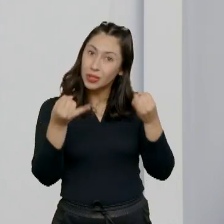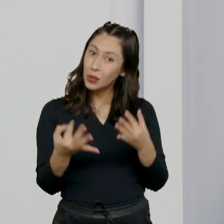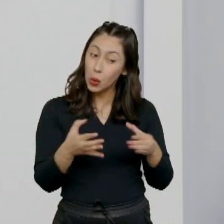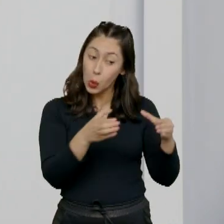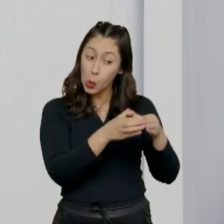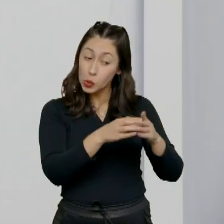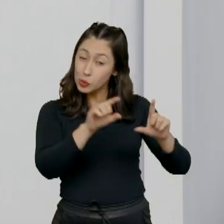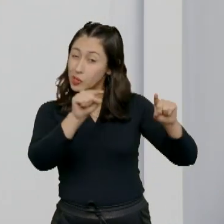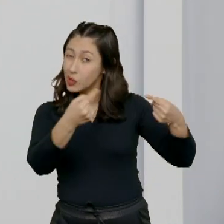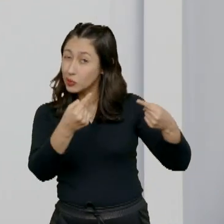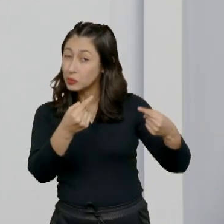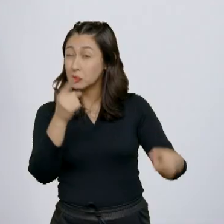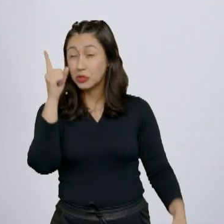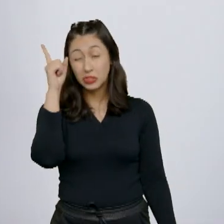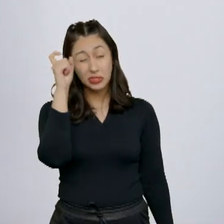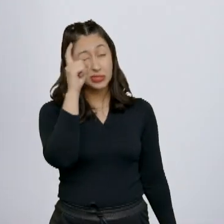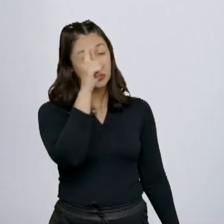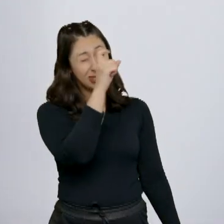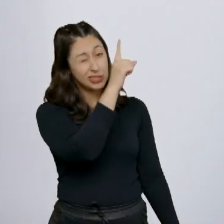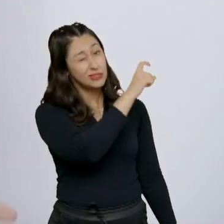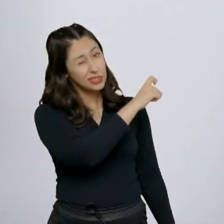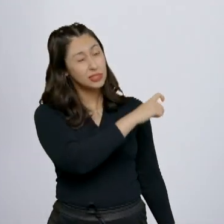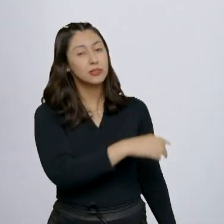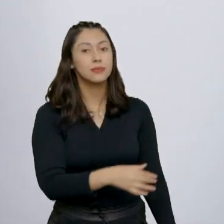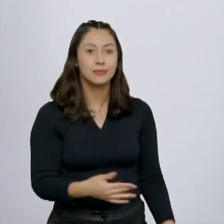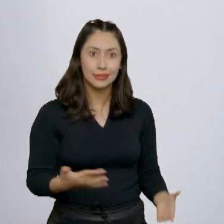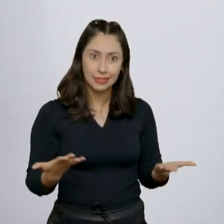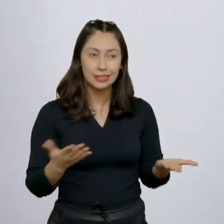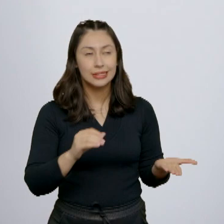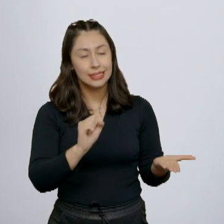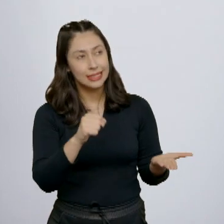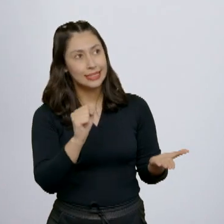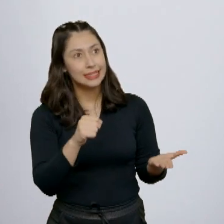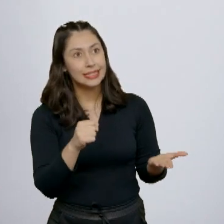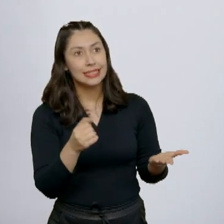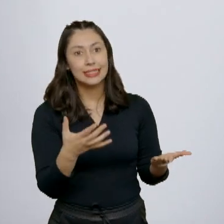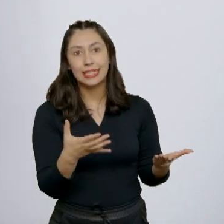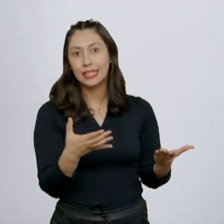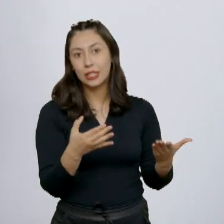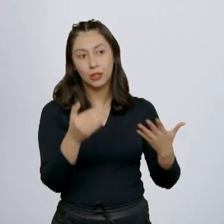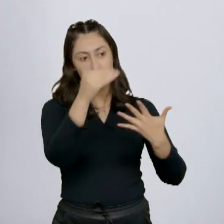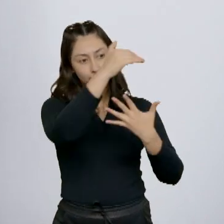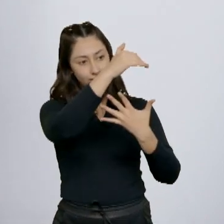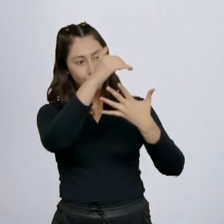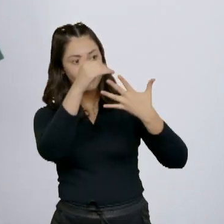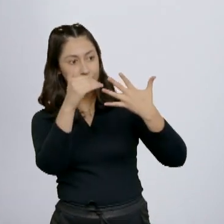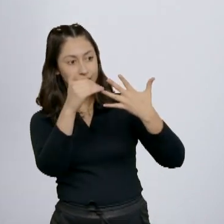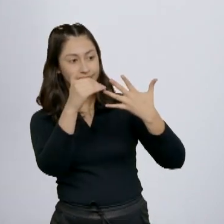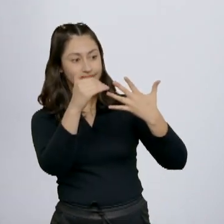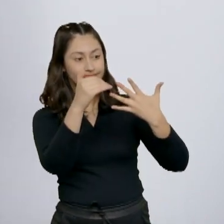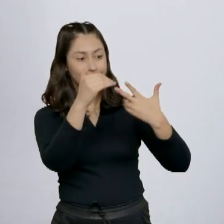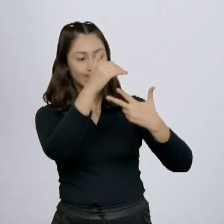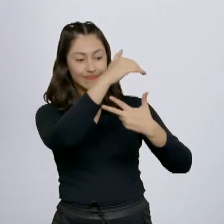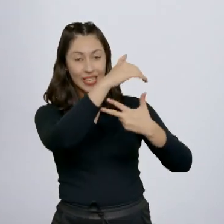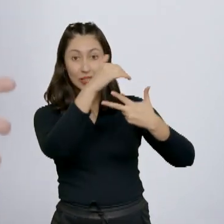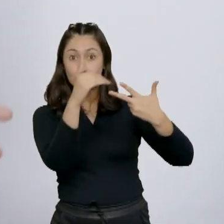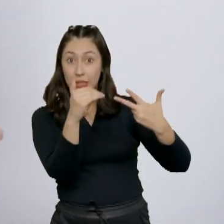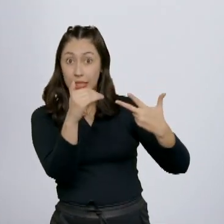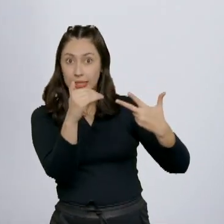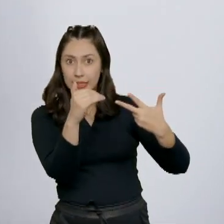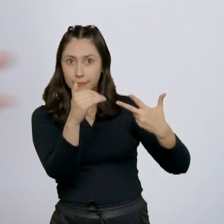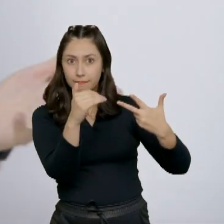adversário super indigesto, Brunão, no piqui. Pois é, pega ali a parte, né, os três primeiros da tabela, é, né, um dos três primeiros,